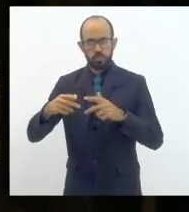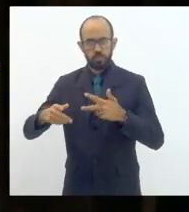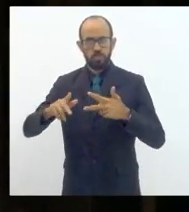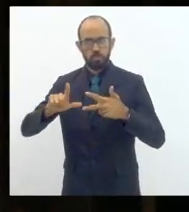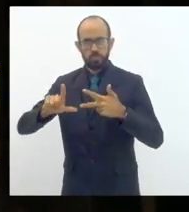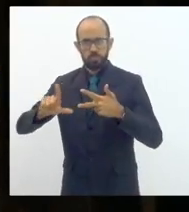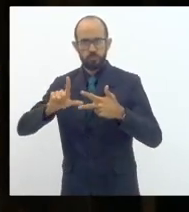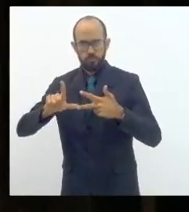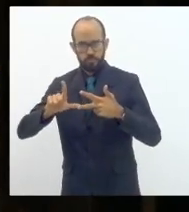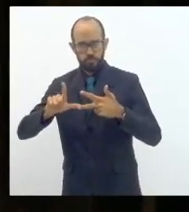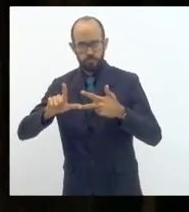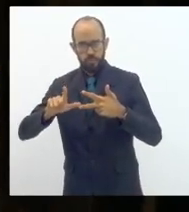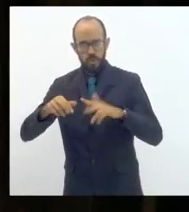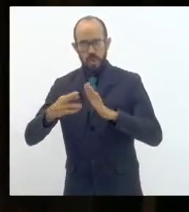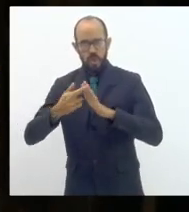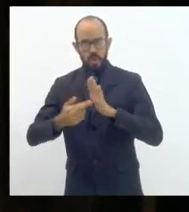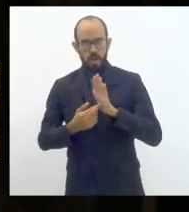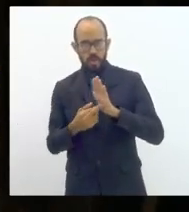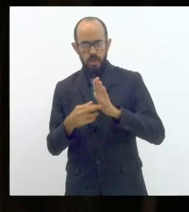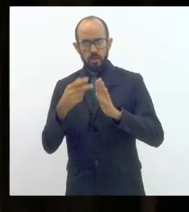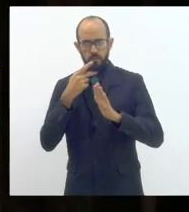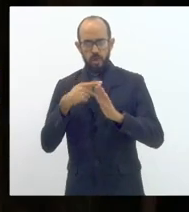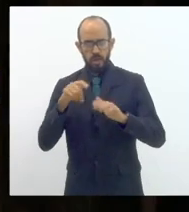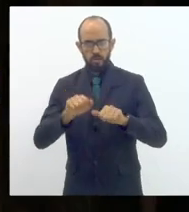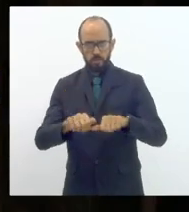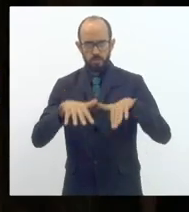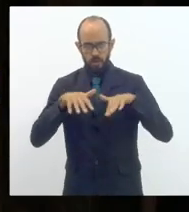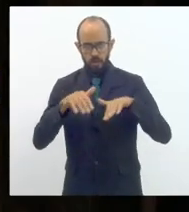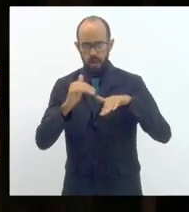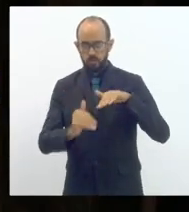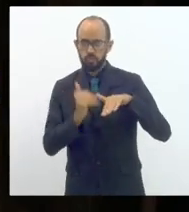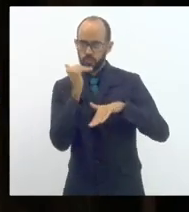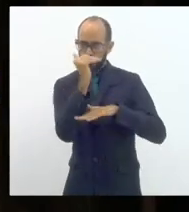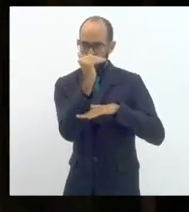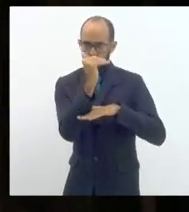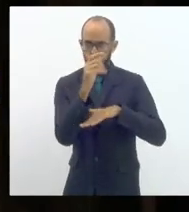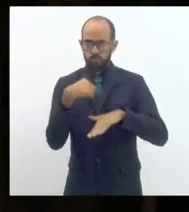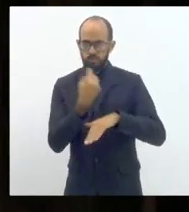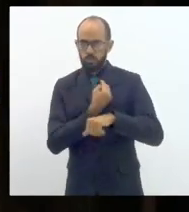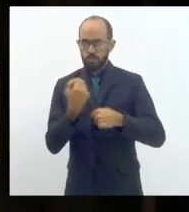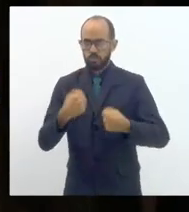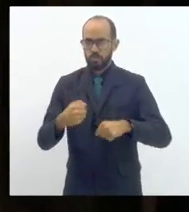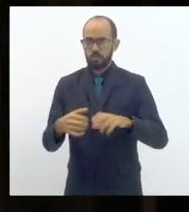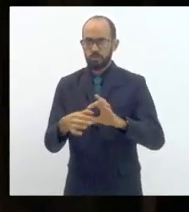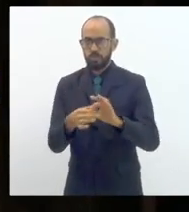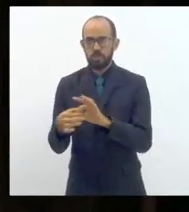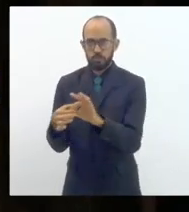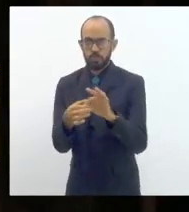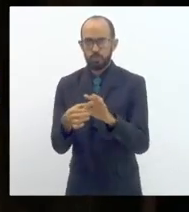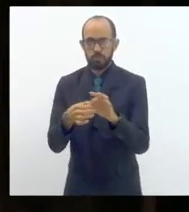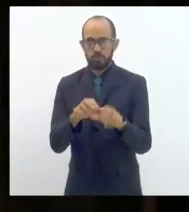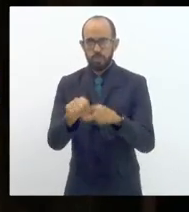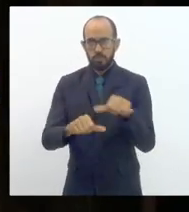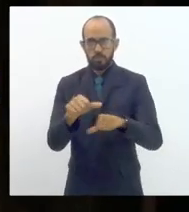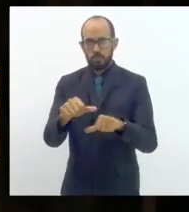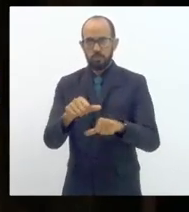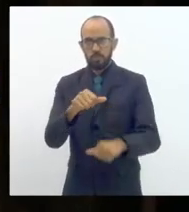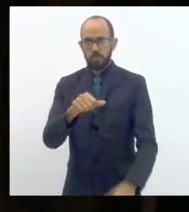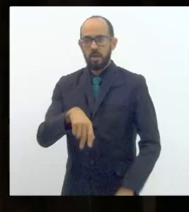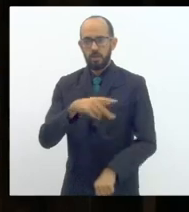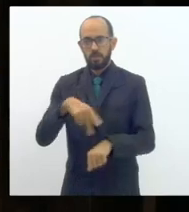regimento interno diz, o plenário é soberano. Nós temos de estar juntos para mudar o